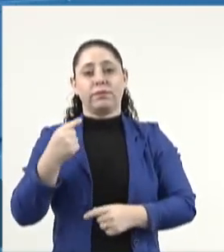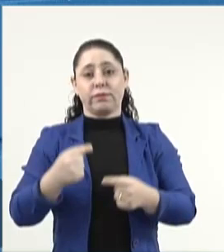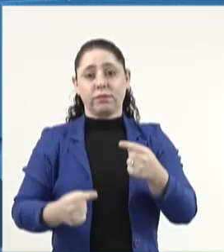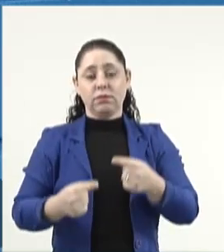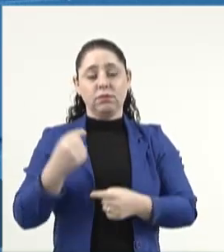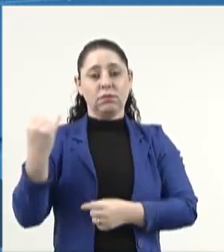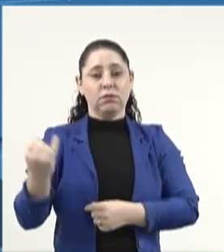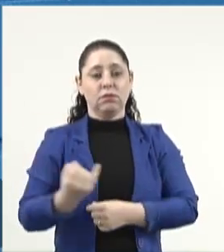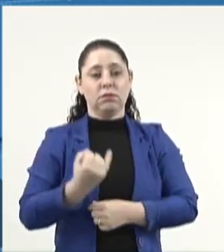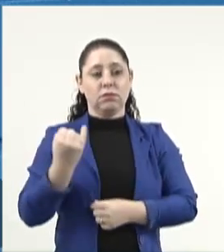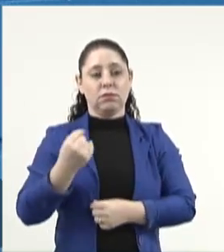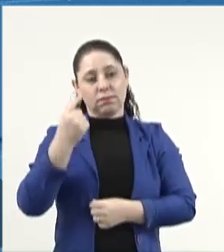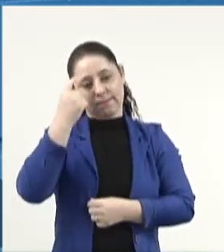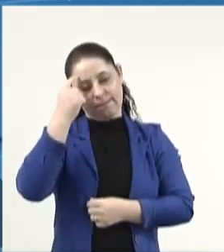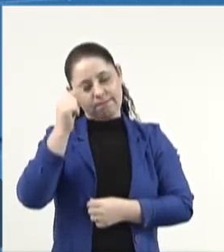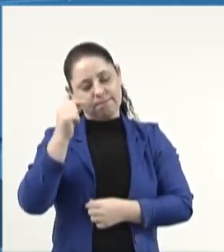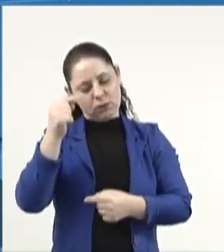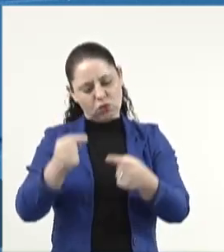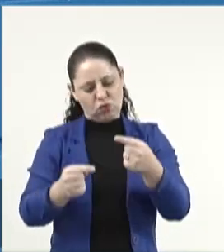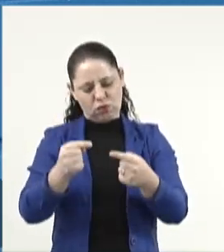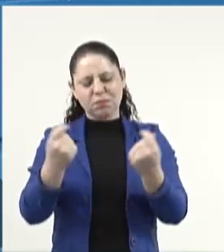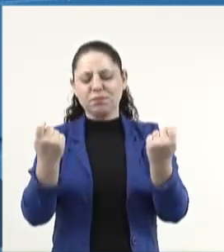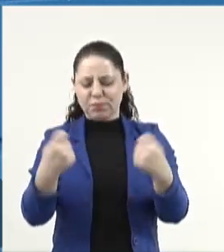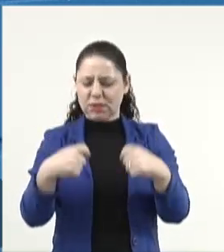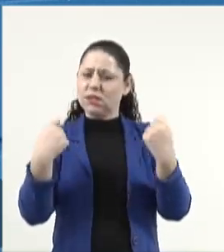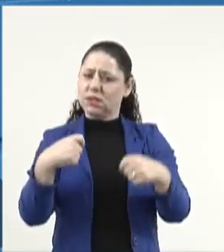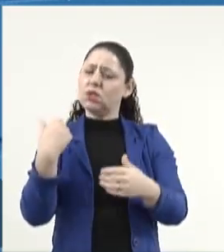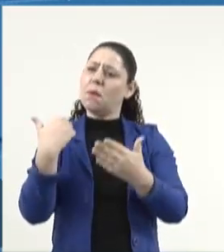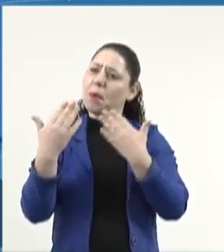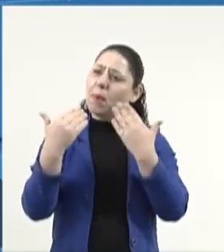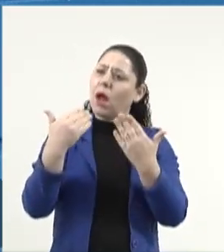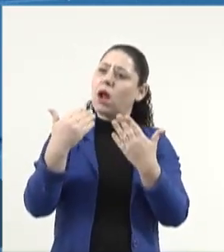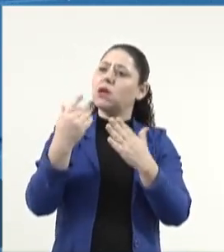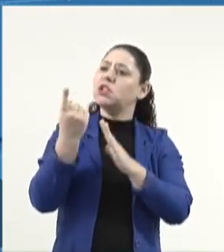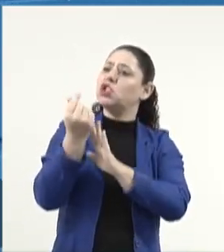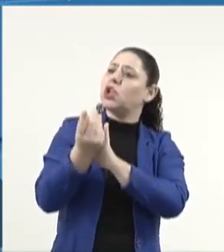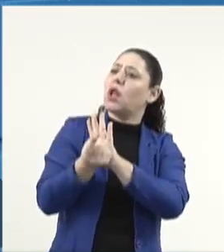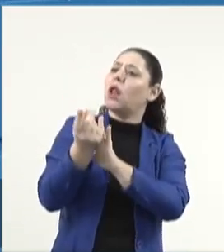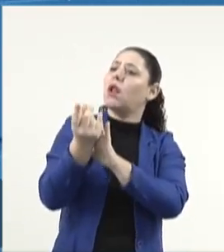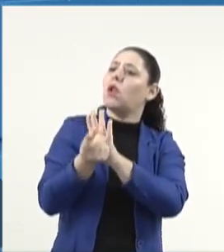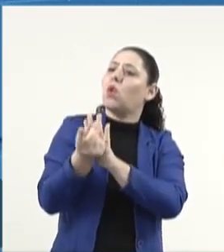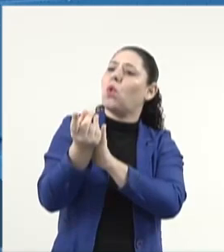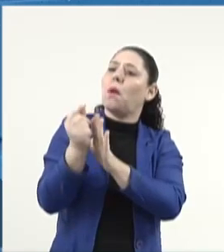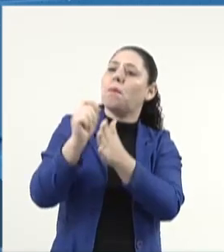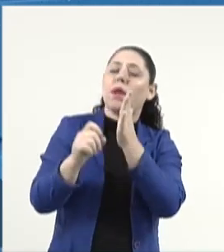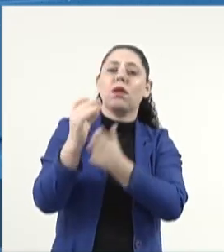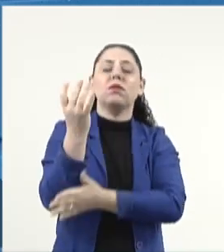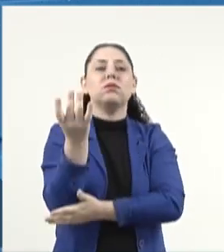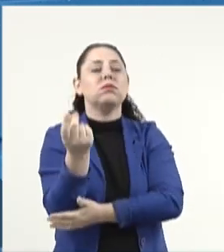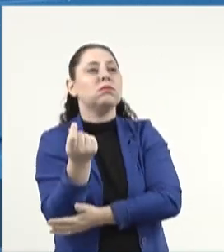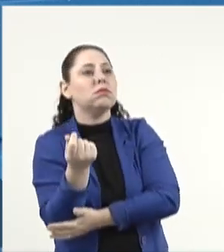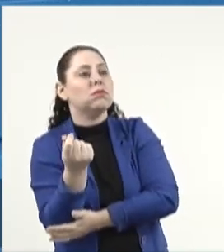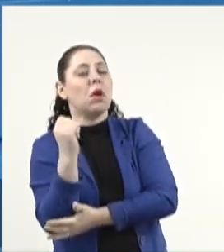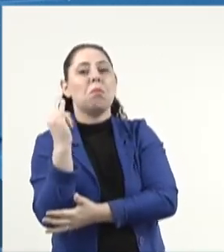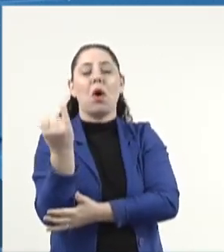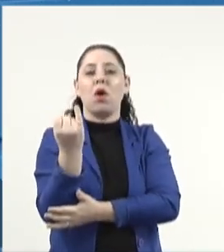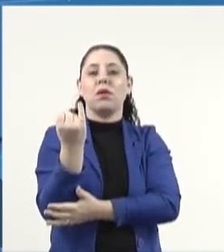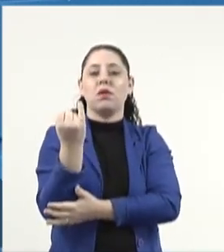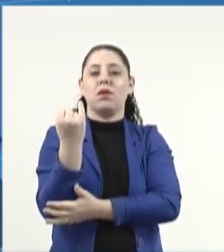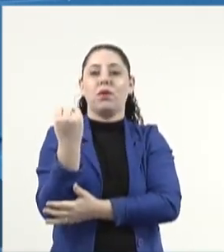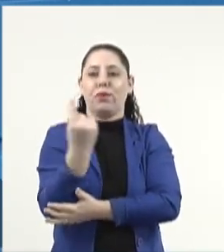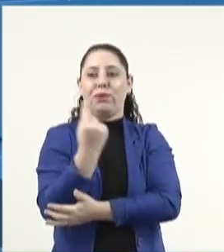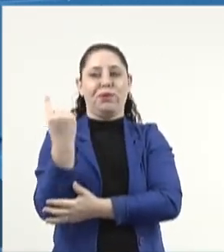tão importante. Eu acho que nós temos que discutir mesmo, discutir o preço, discutir impostos, discutir o